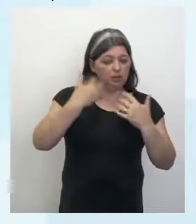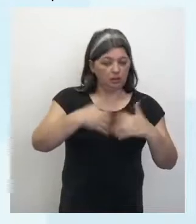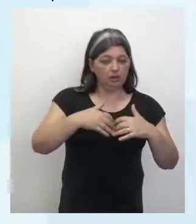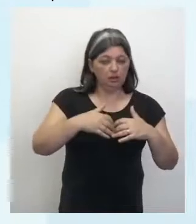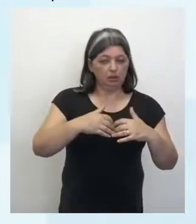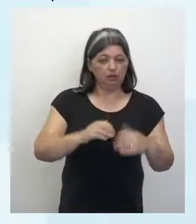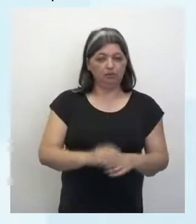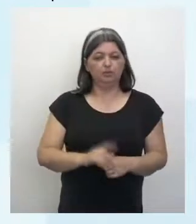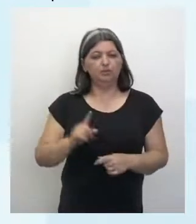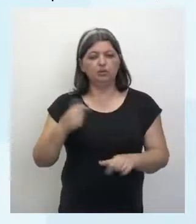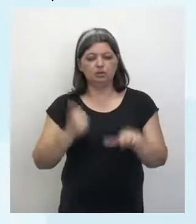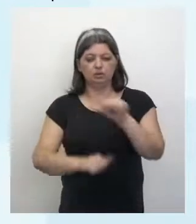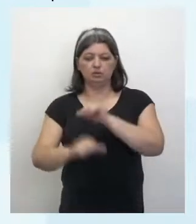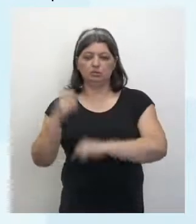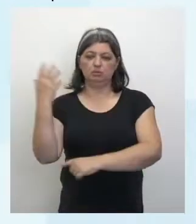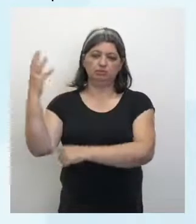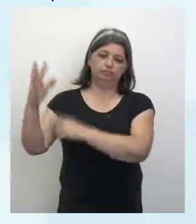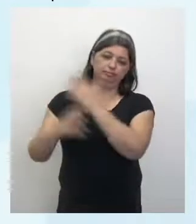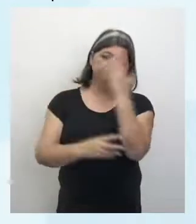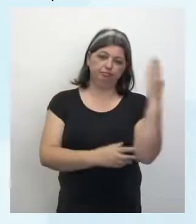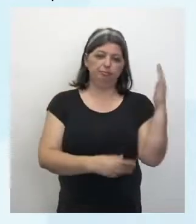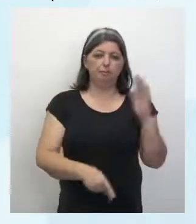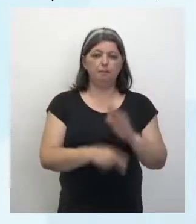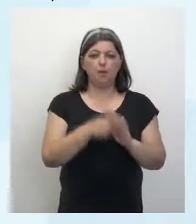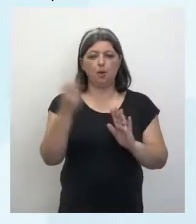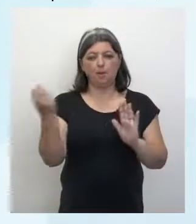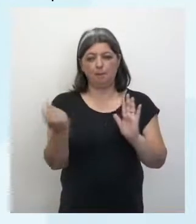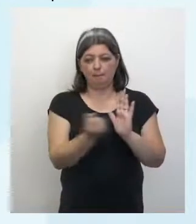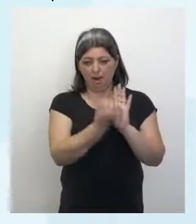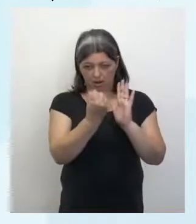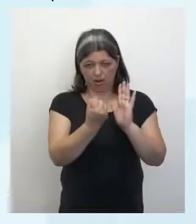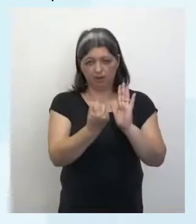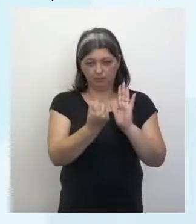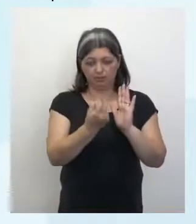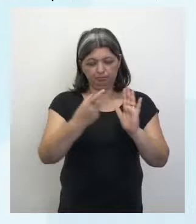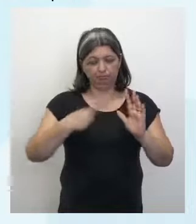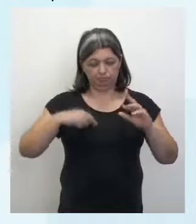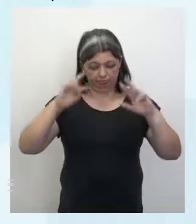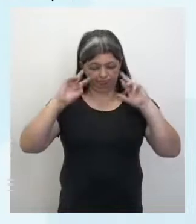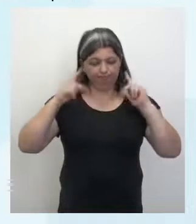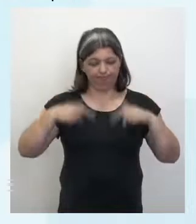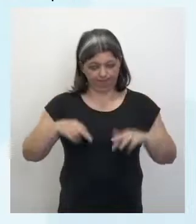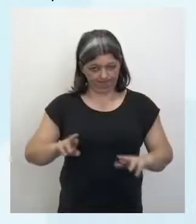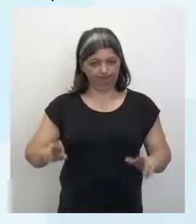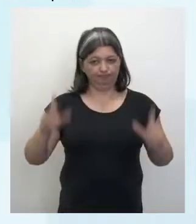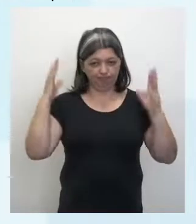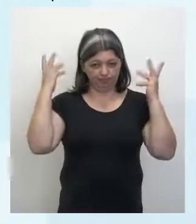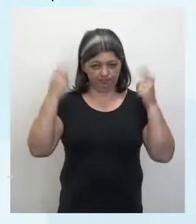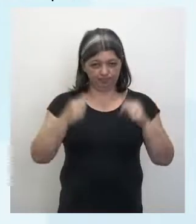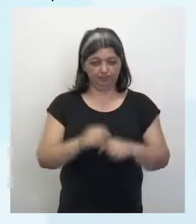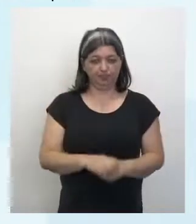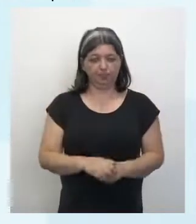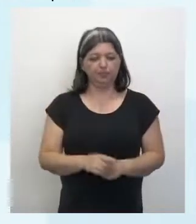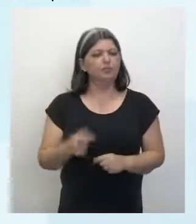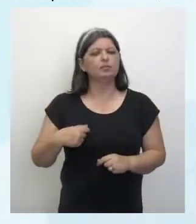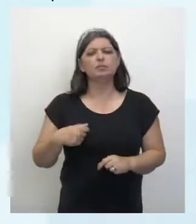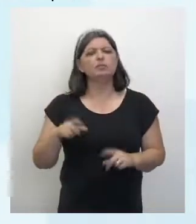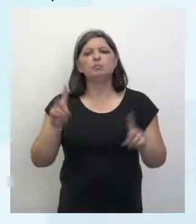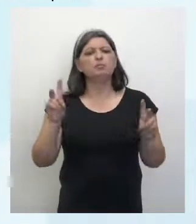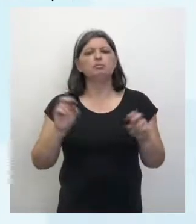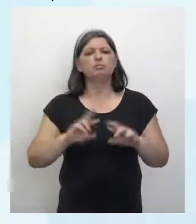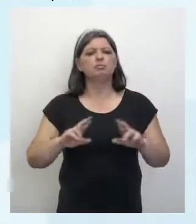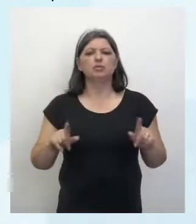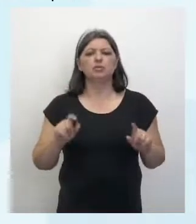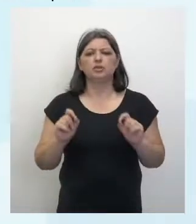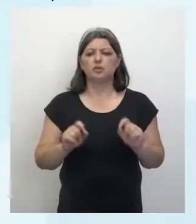natureza, nós deixamos marcas, tá? Então o ser humano ele tem essa diferença com os outros animais. E nesse fator de diferença, nós também o